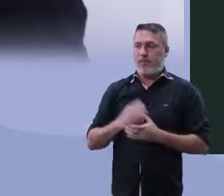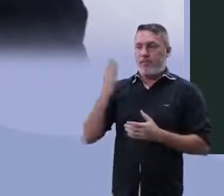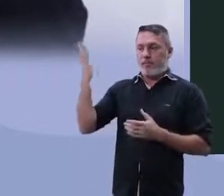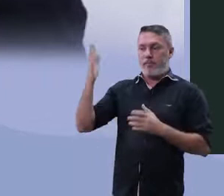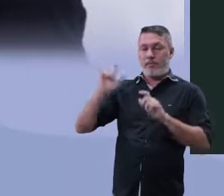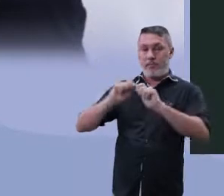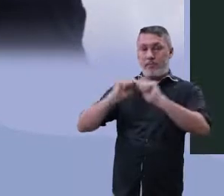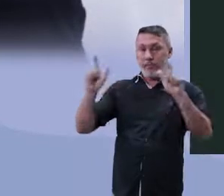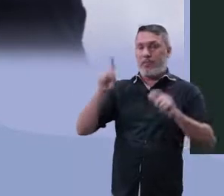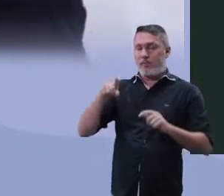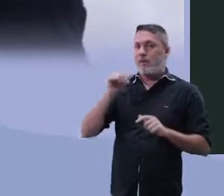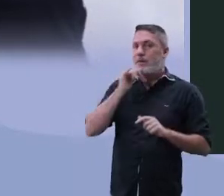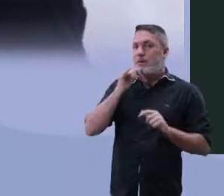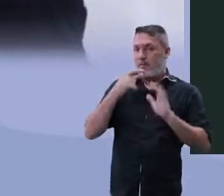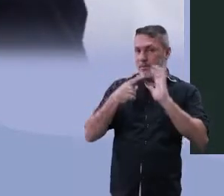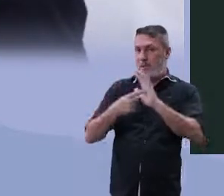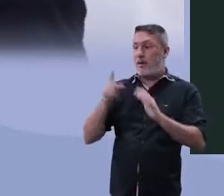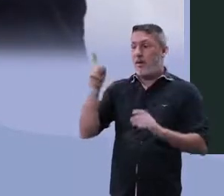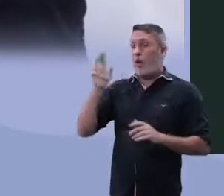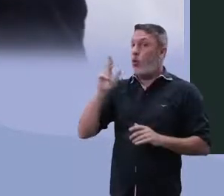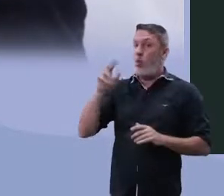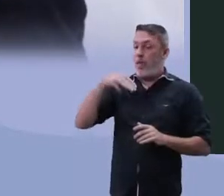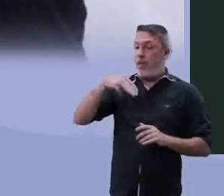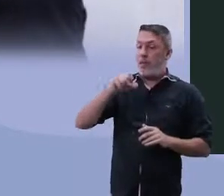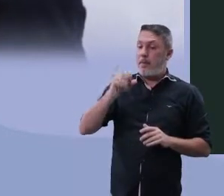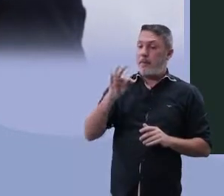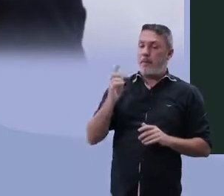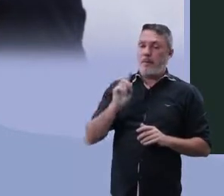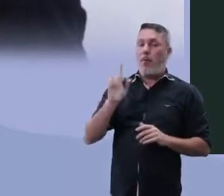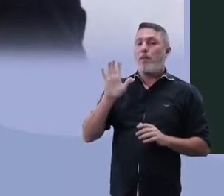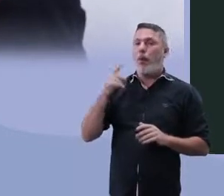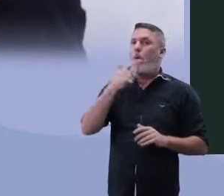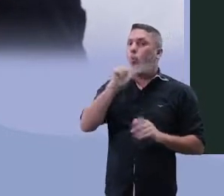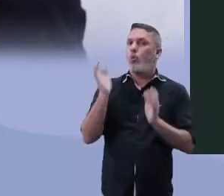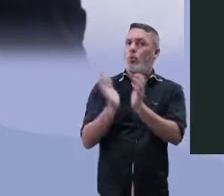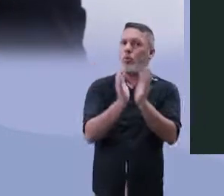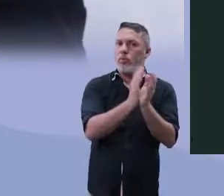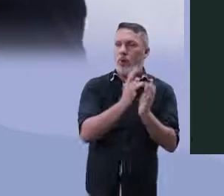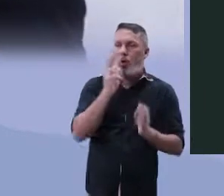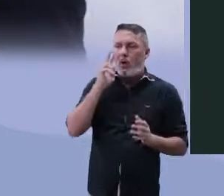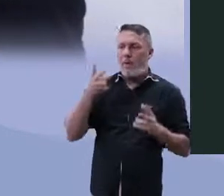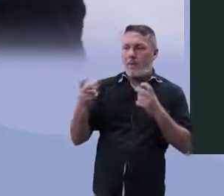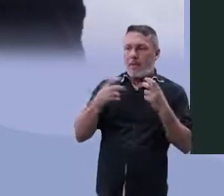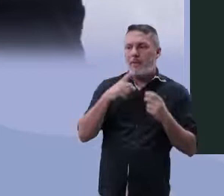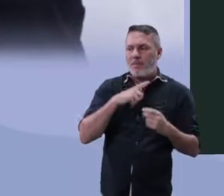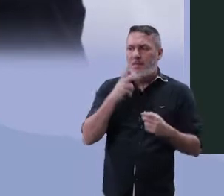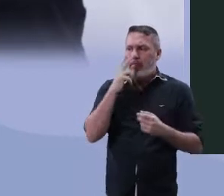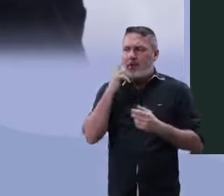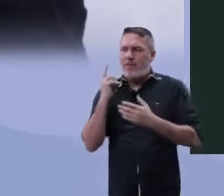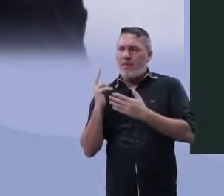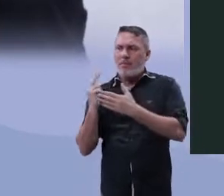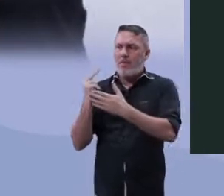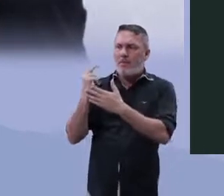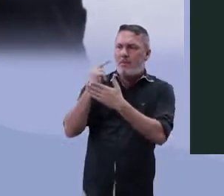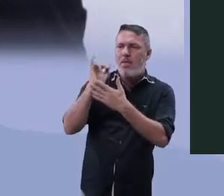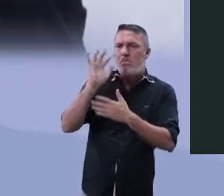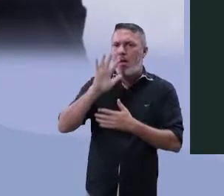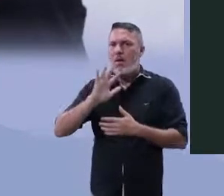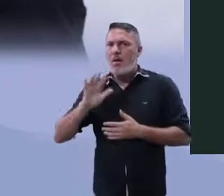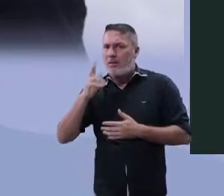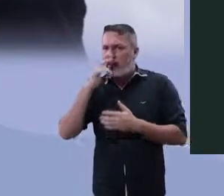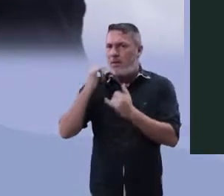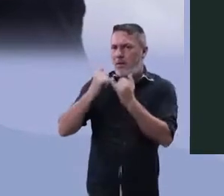onde apresentam, né, não é do MST, mas sim das ligas camponesas, e aí vocês percebam que há uma estética,